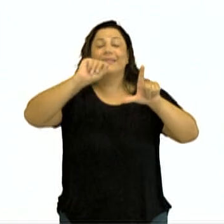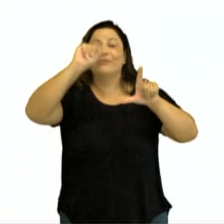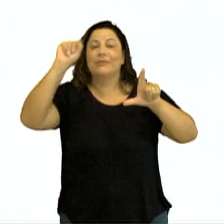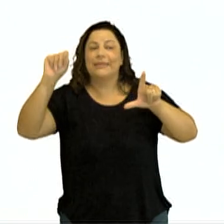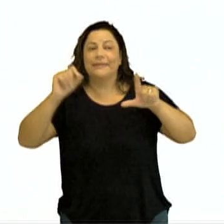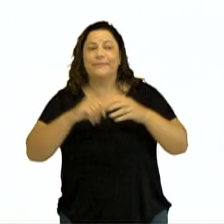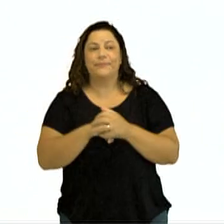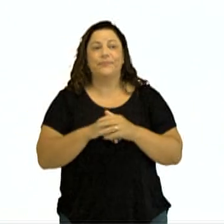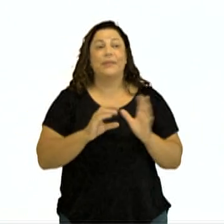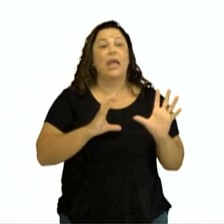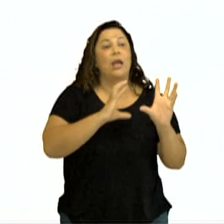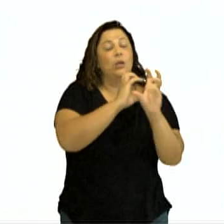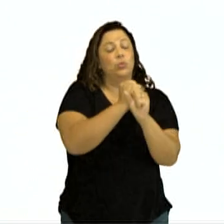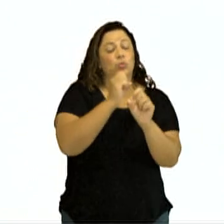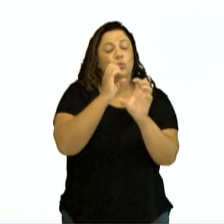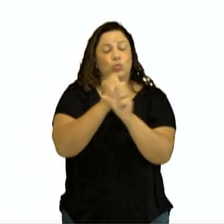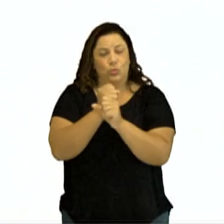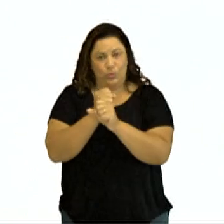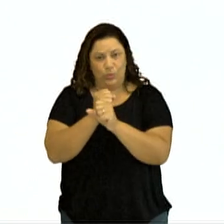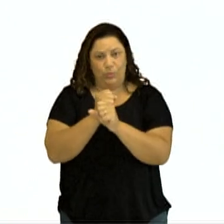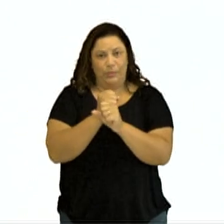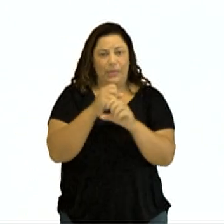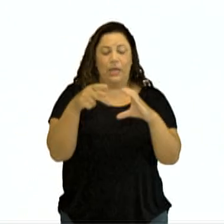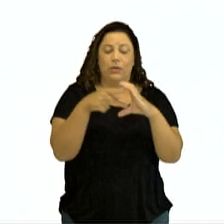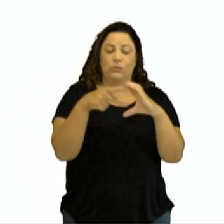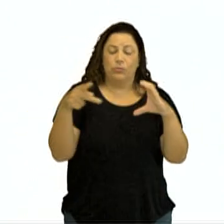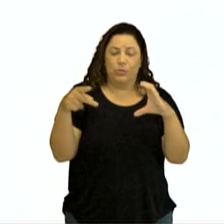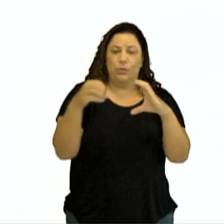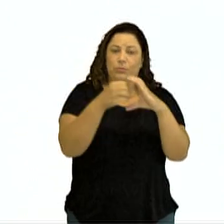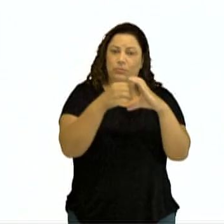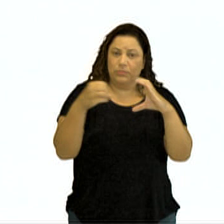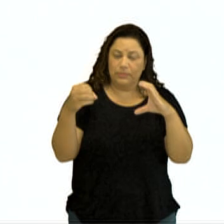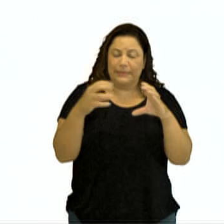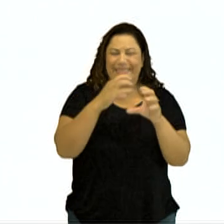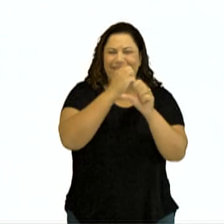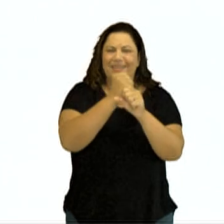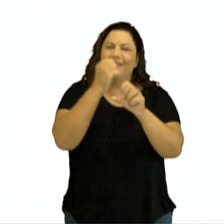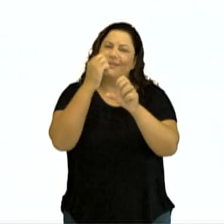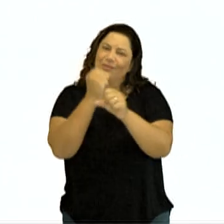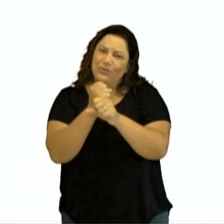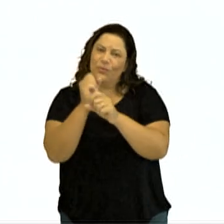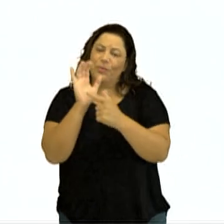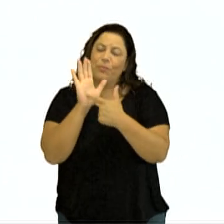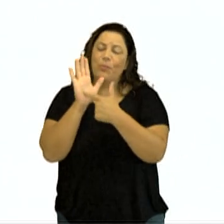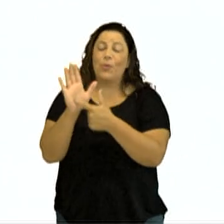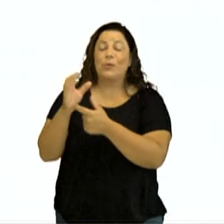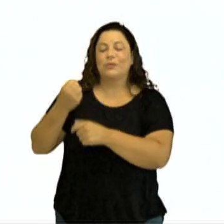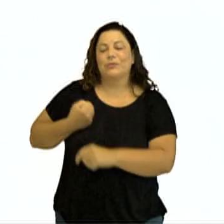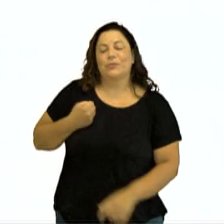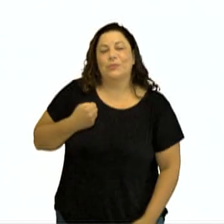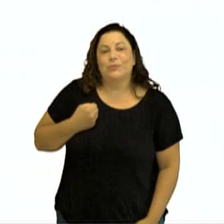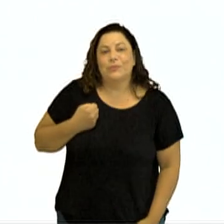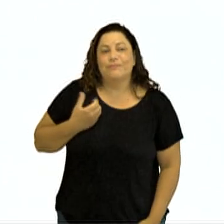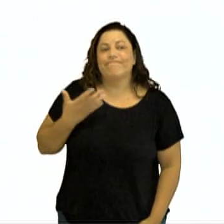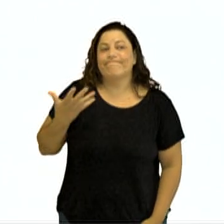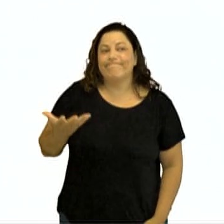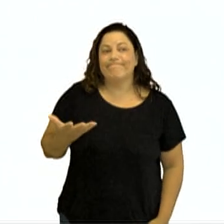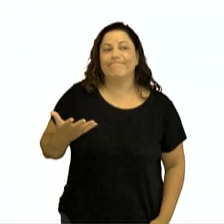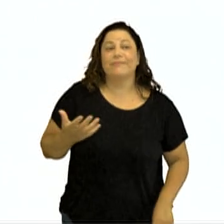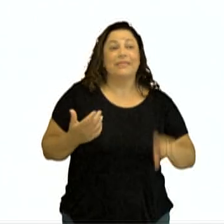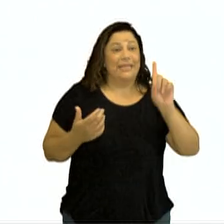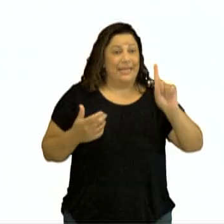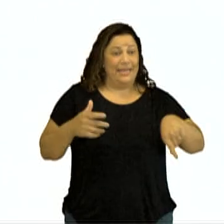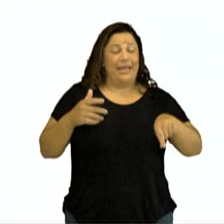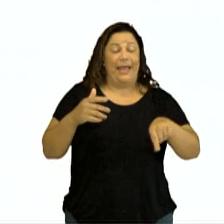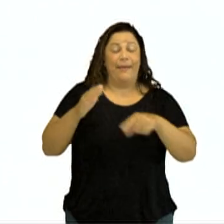B. A soma dos prótons e nêutrons, dentro do núcleo, prótons e nêutrons, indica um número D e é representado